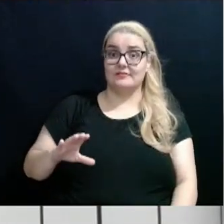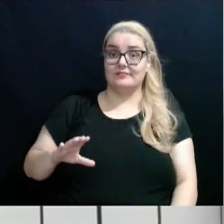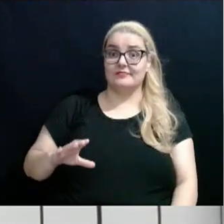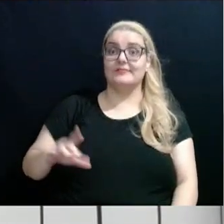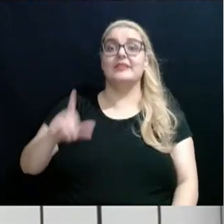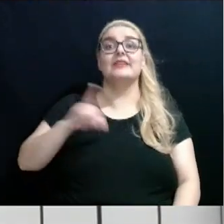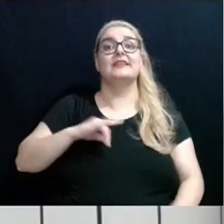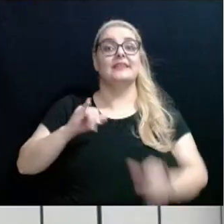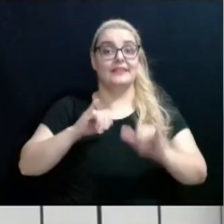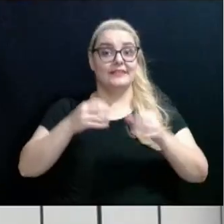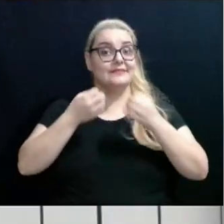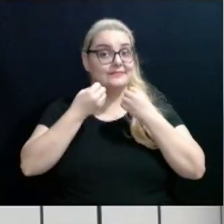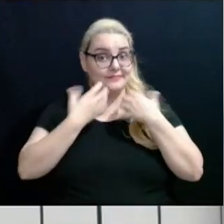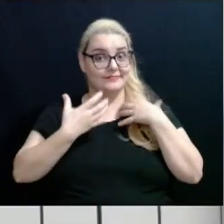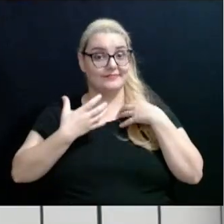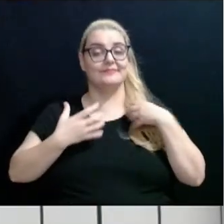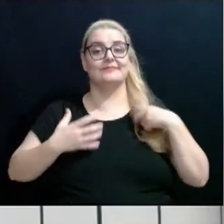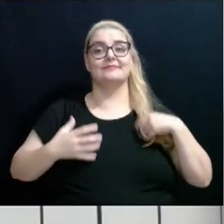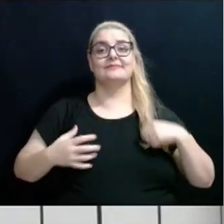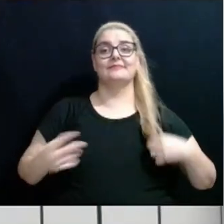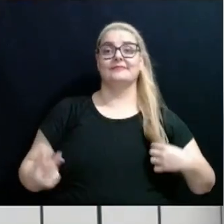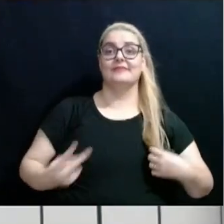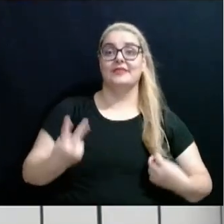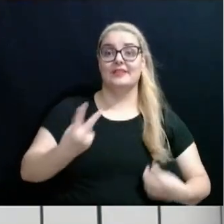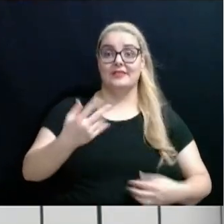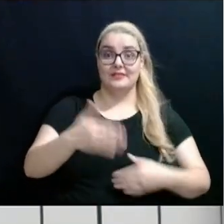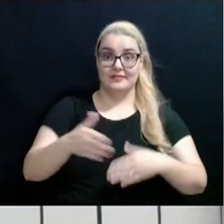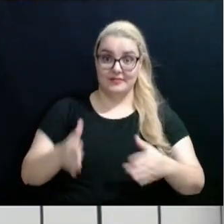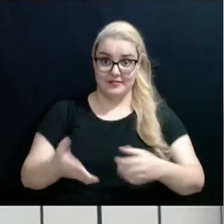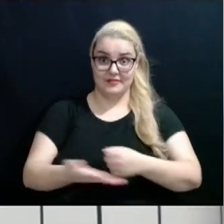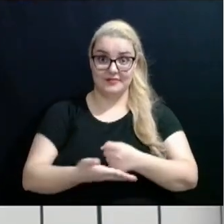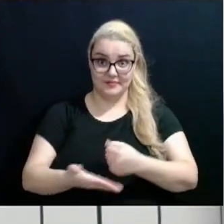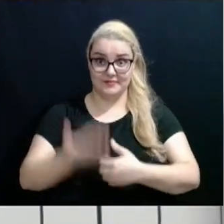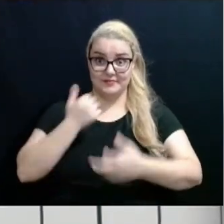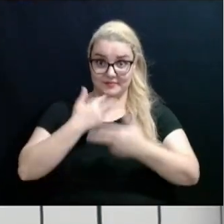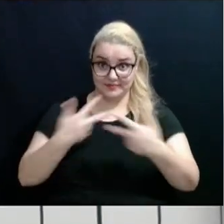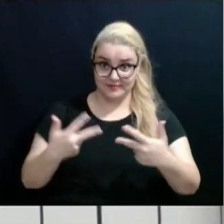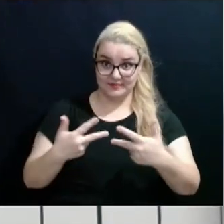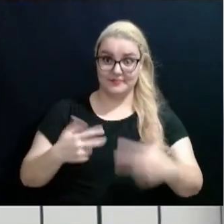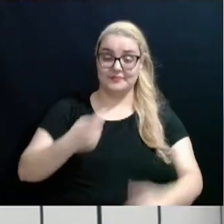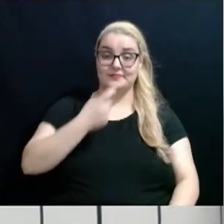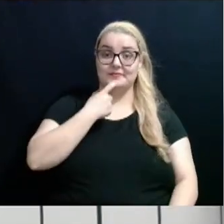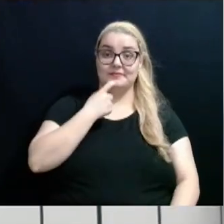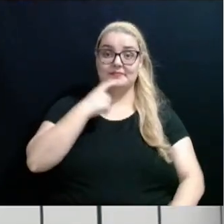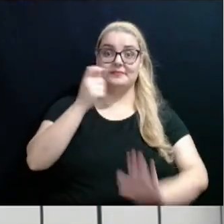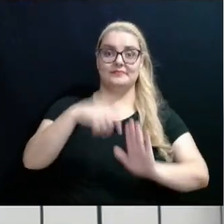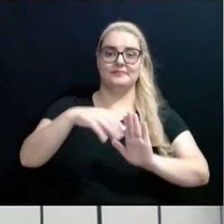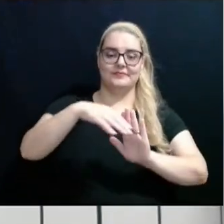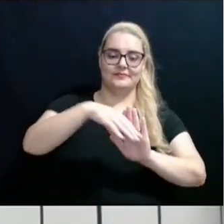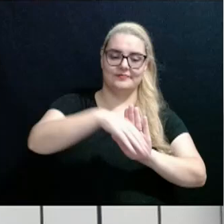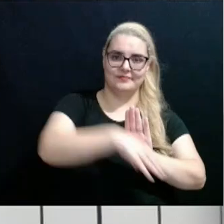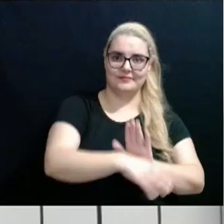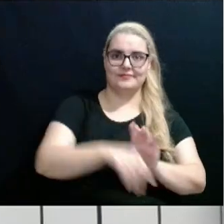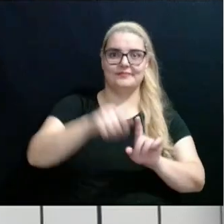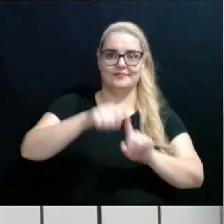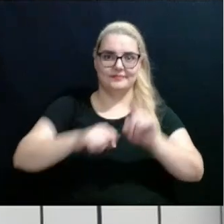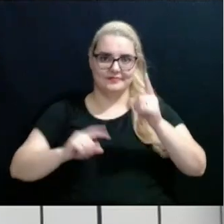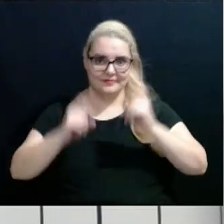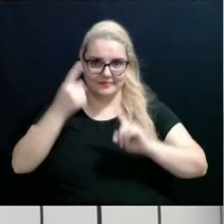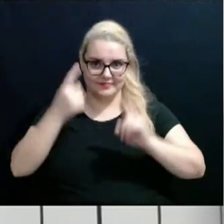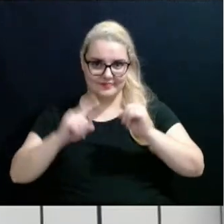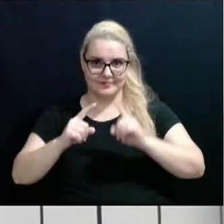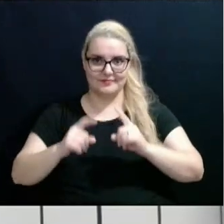notícia boa, hein? Valor da cesta básica em Campinas registrou queda no mês de fevereiro. O recuo